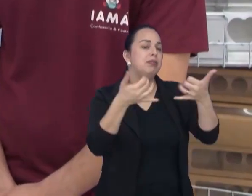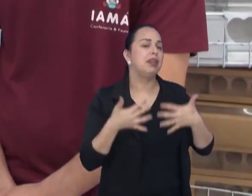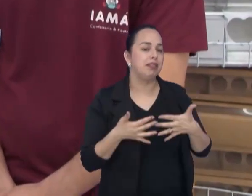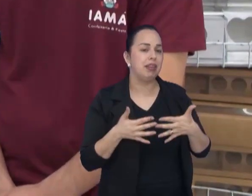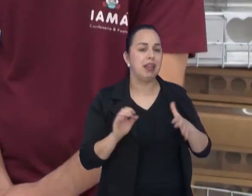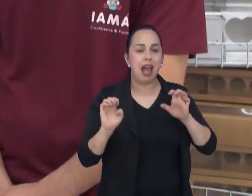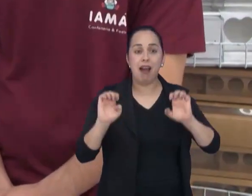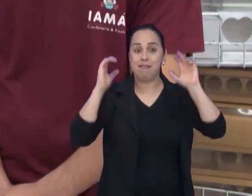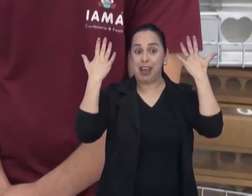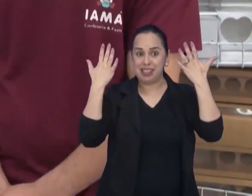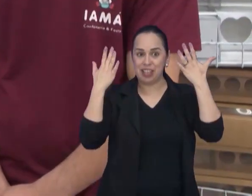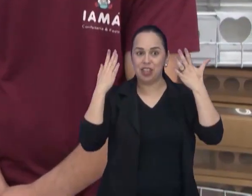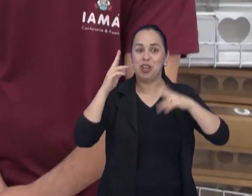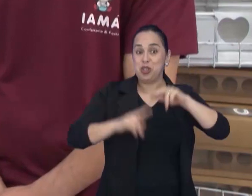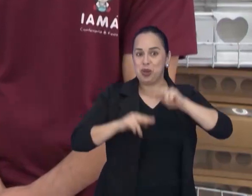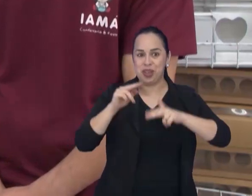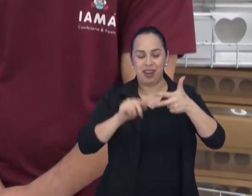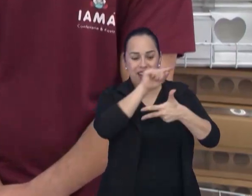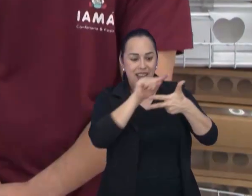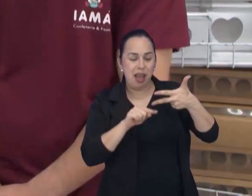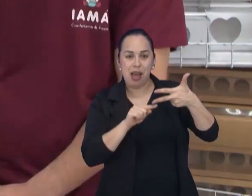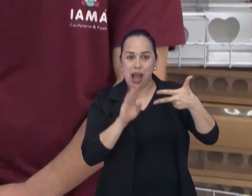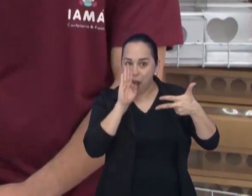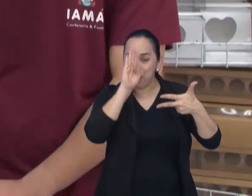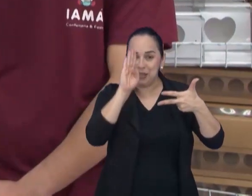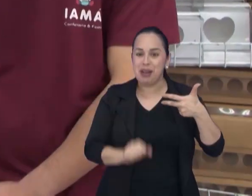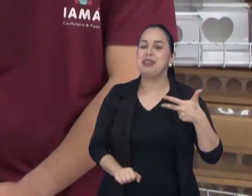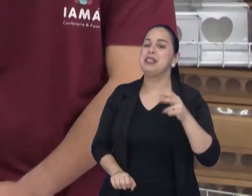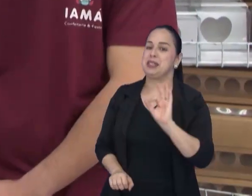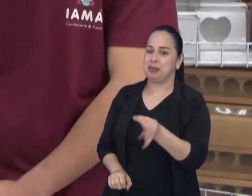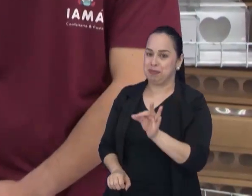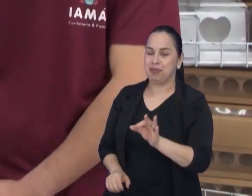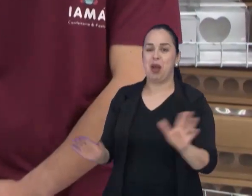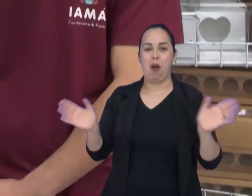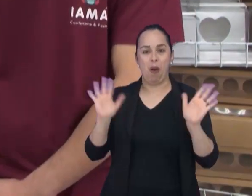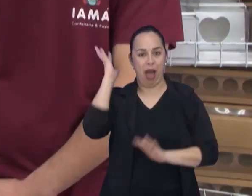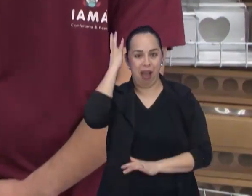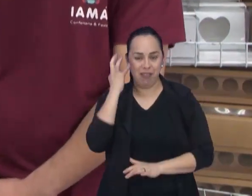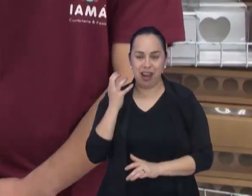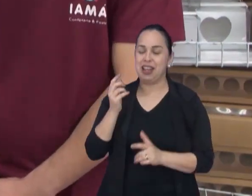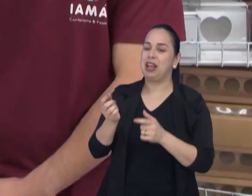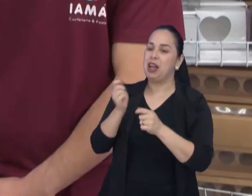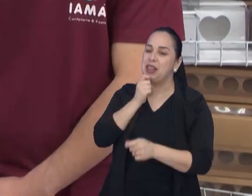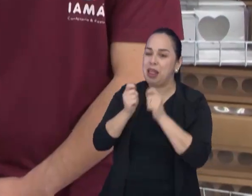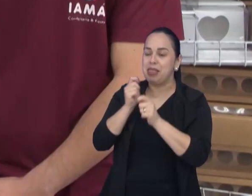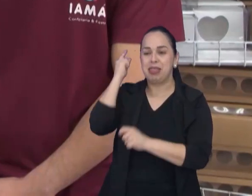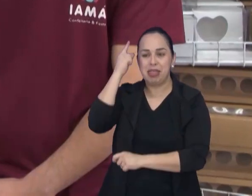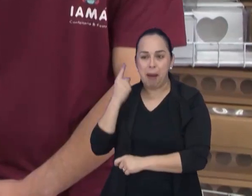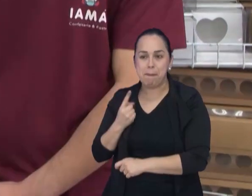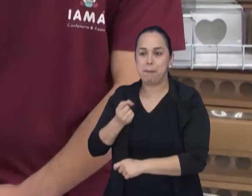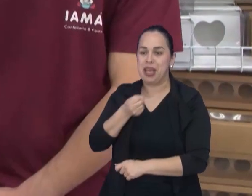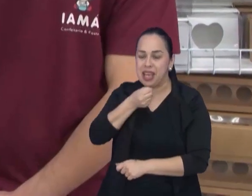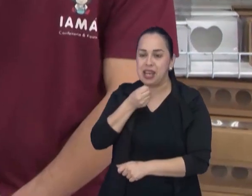junina tá no top 3 das festas preferidas do brasileiro? Com toda certeza. Olá, Fernanda. Olá, Tamires. A procura